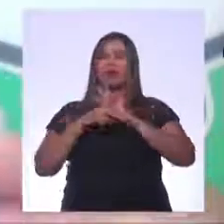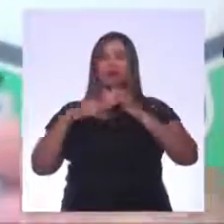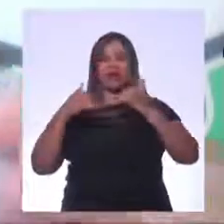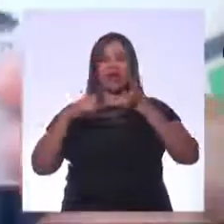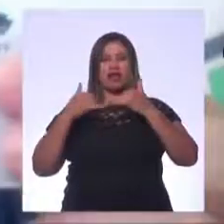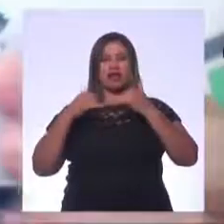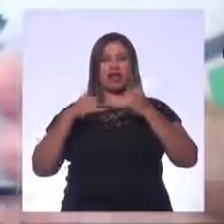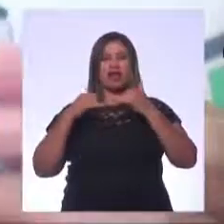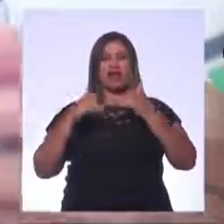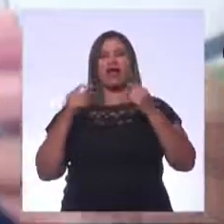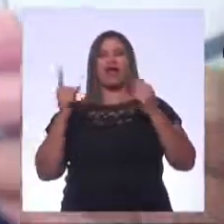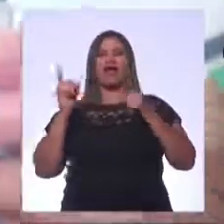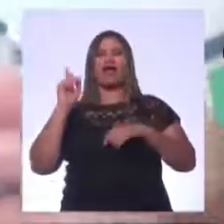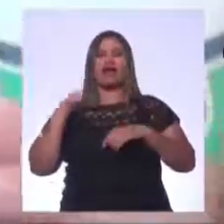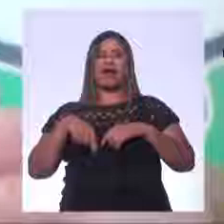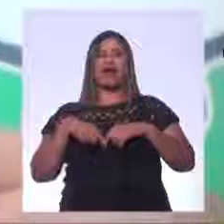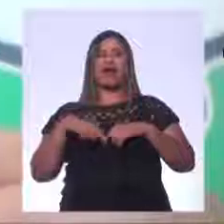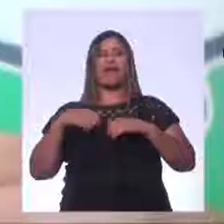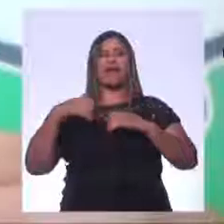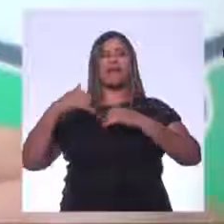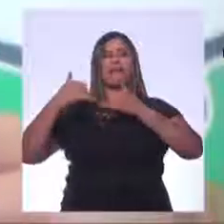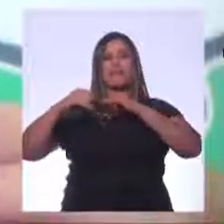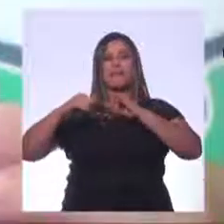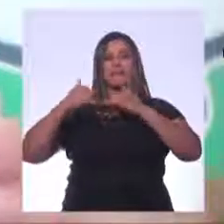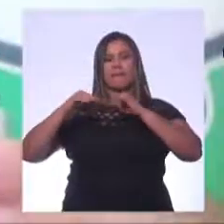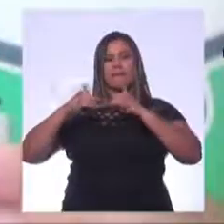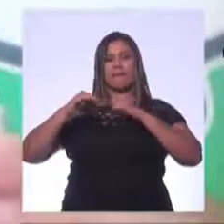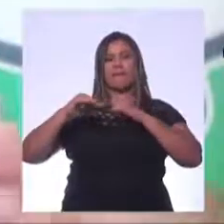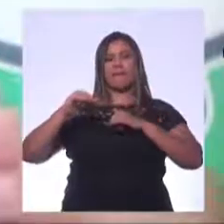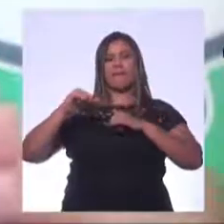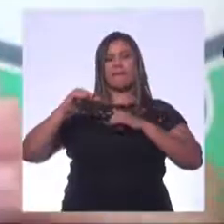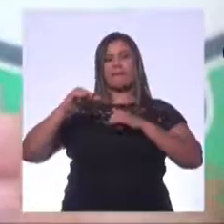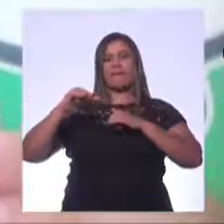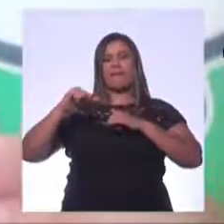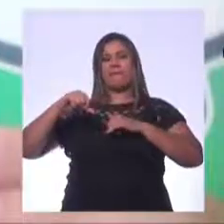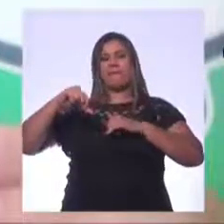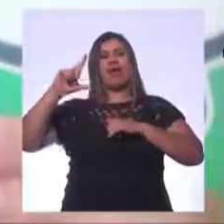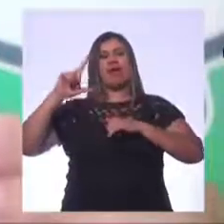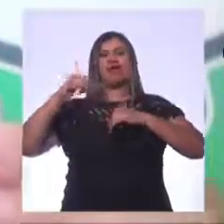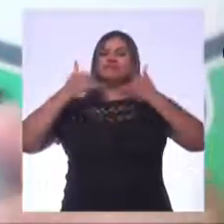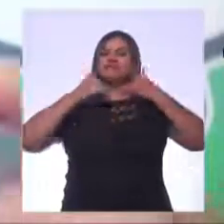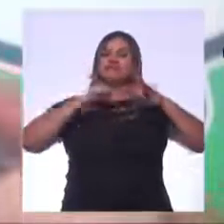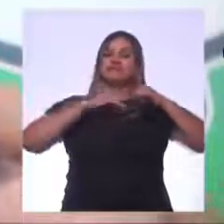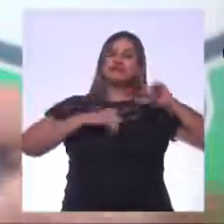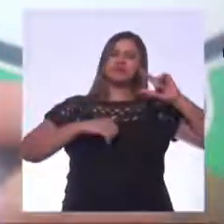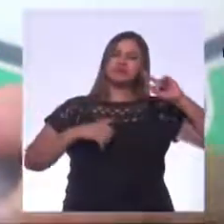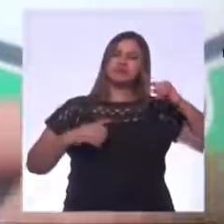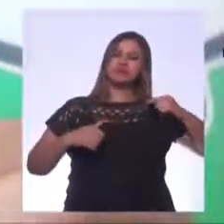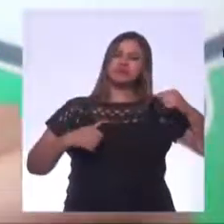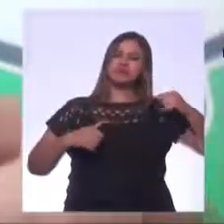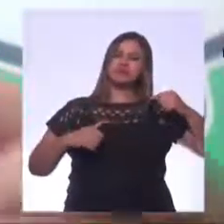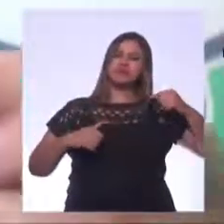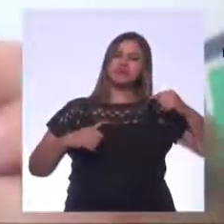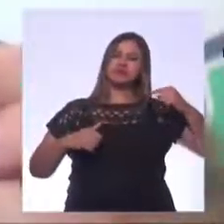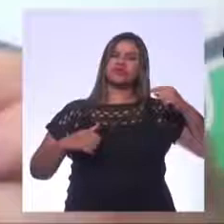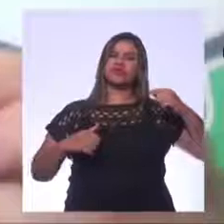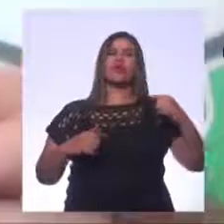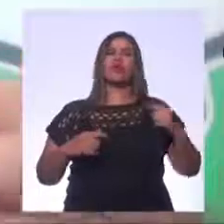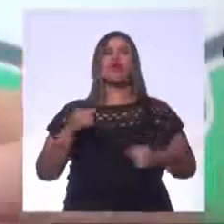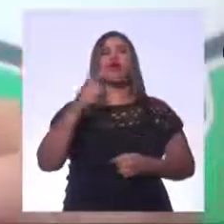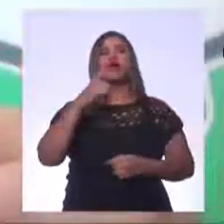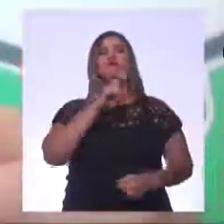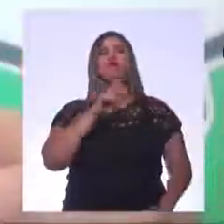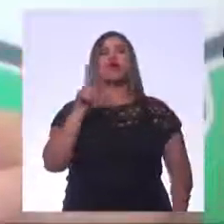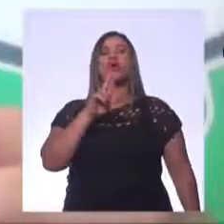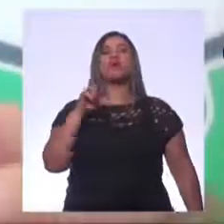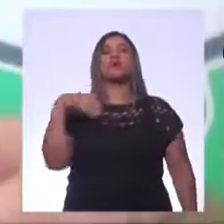corre ali de um ponto onde a carga é maior para uma carga menor, nós damos o nome de